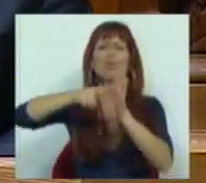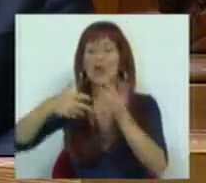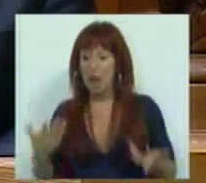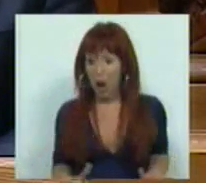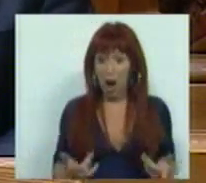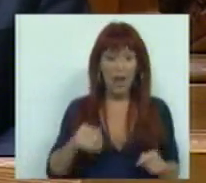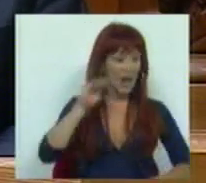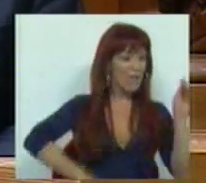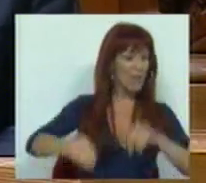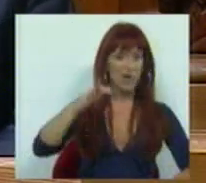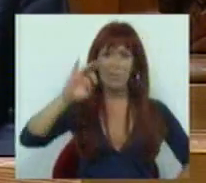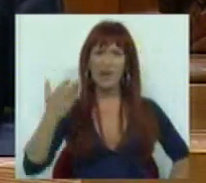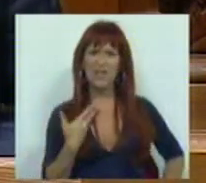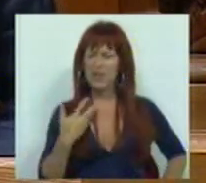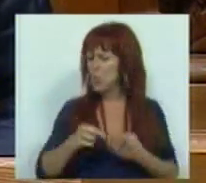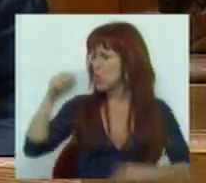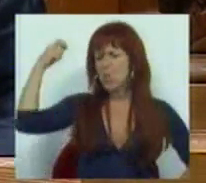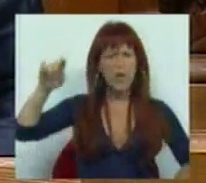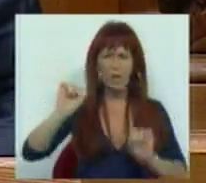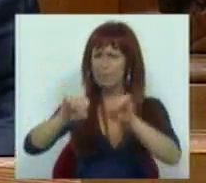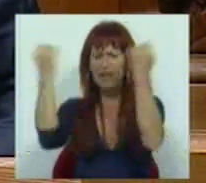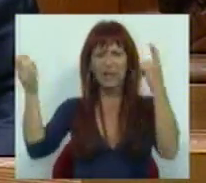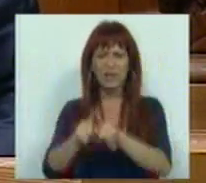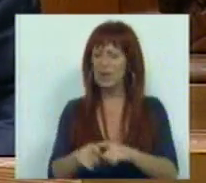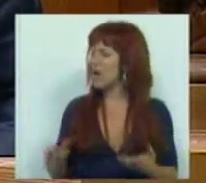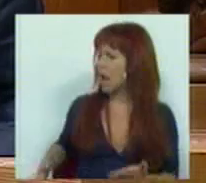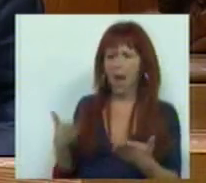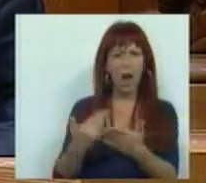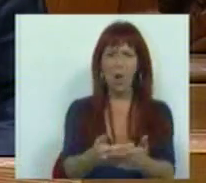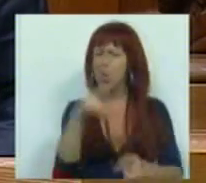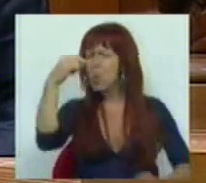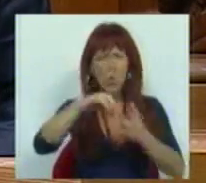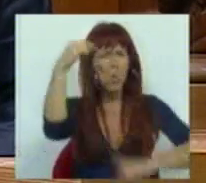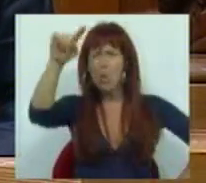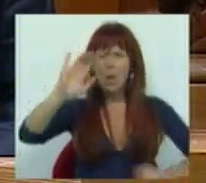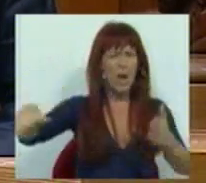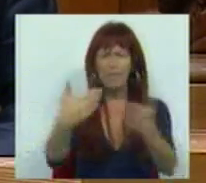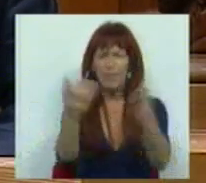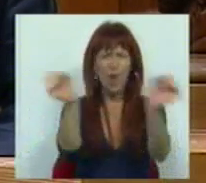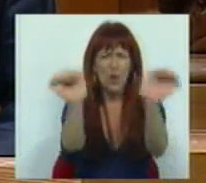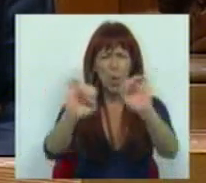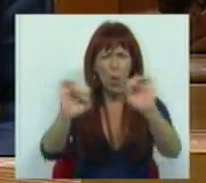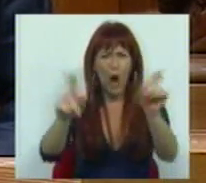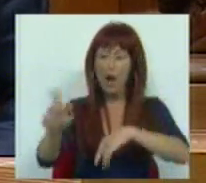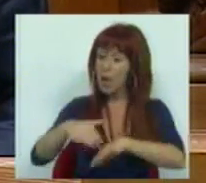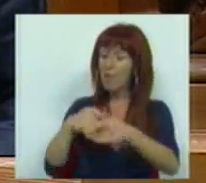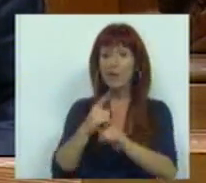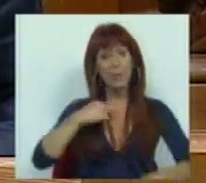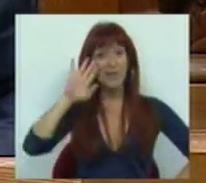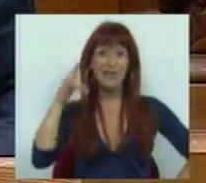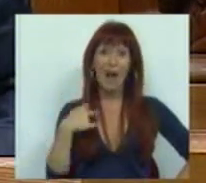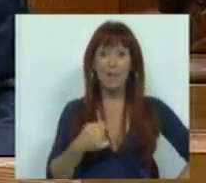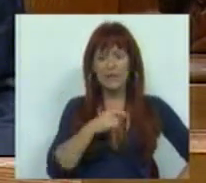aqui a votos, o PSD é o único partido que não apresenta uma única proposta e não o faz porque sabe